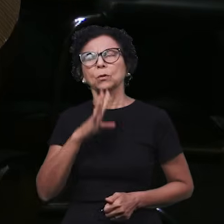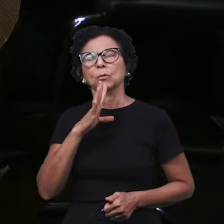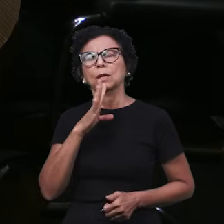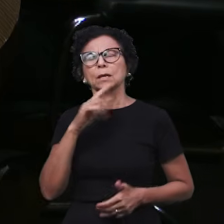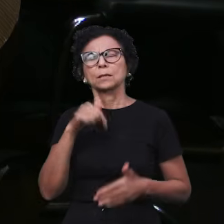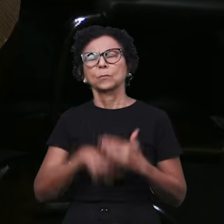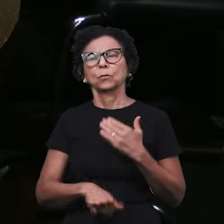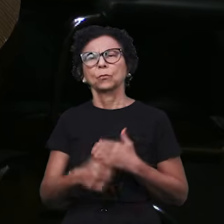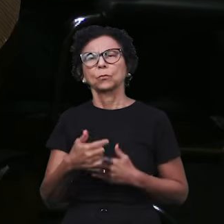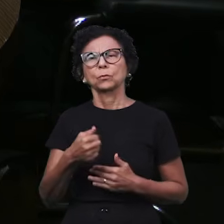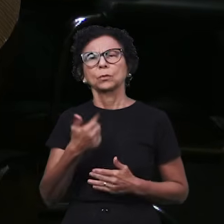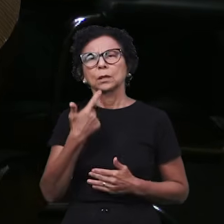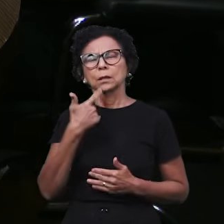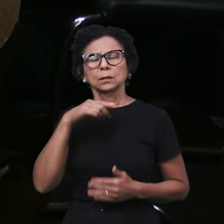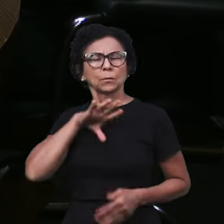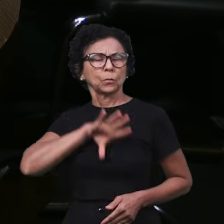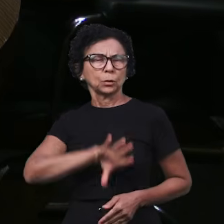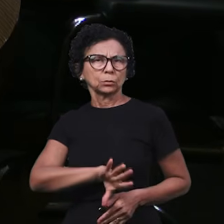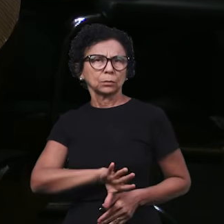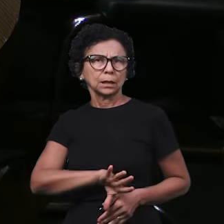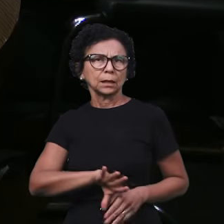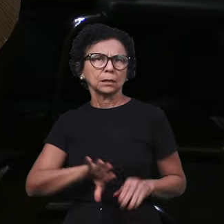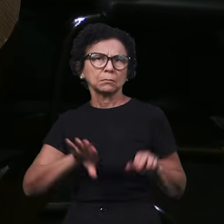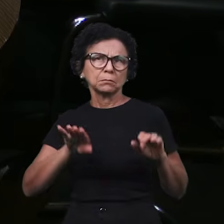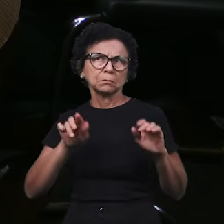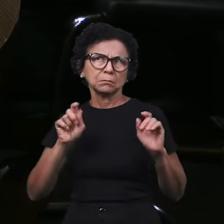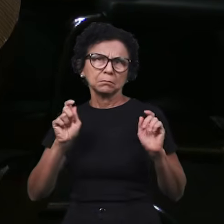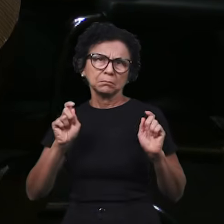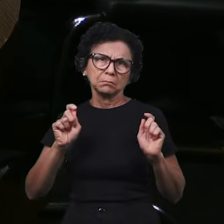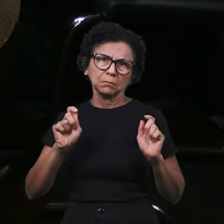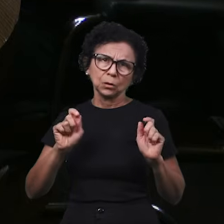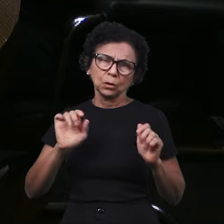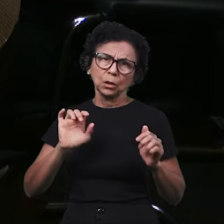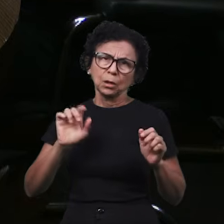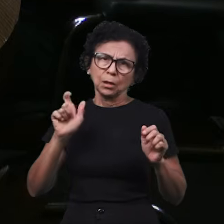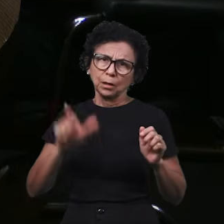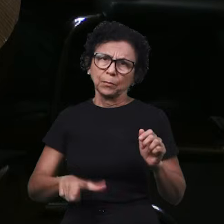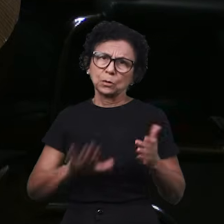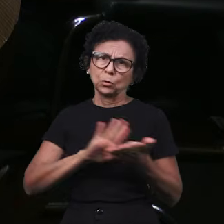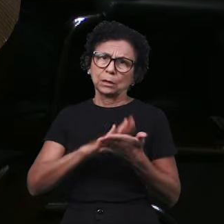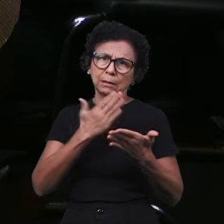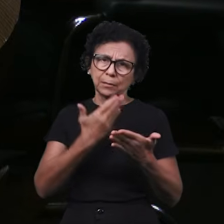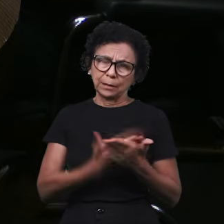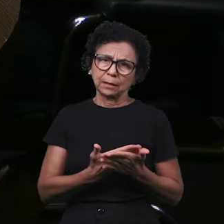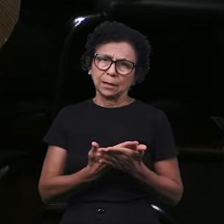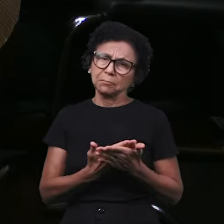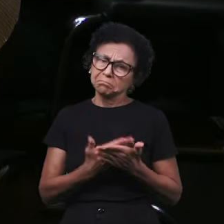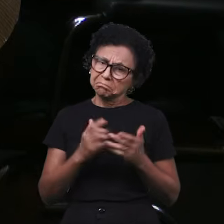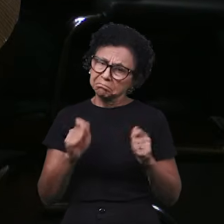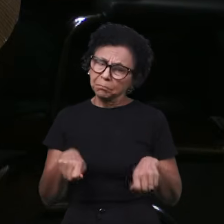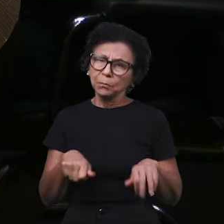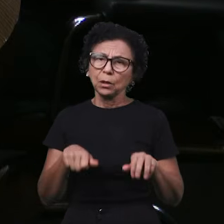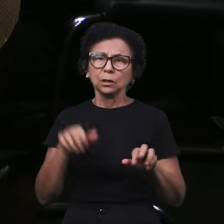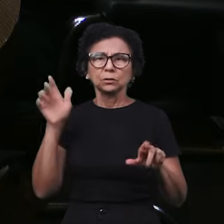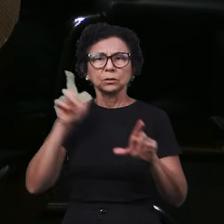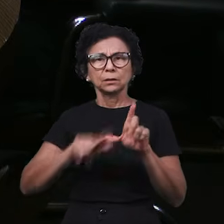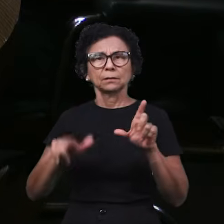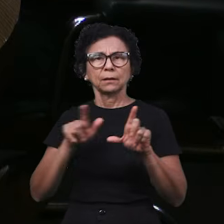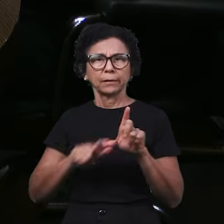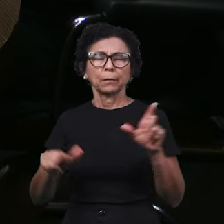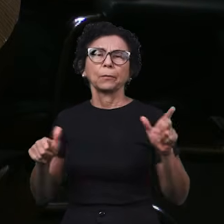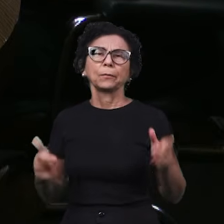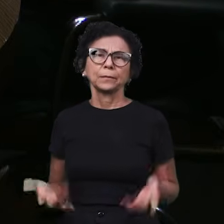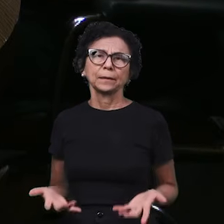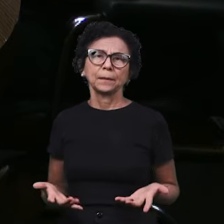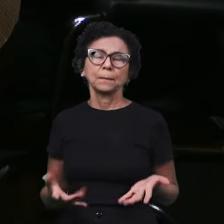ainda fazer um literal. Mas, se não, vamos trazer as comparações ou já trazer o significado daquilo